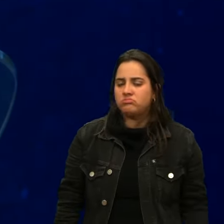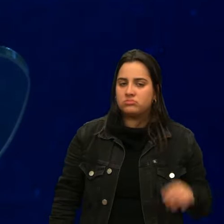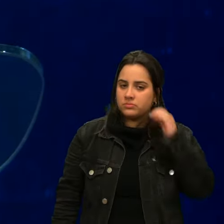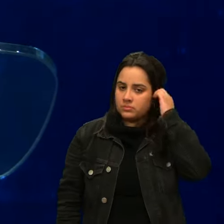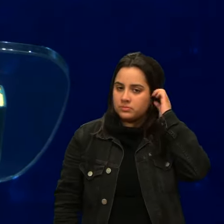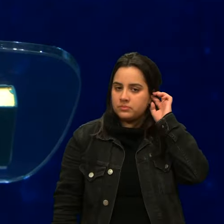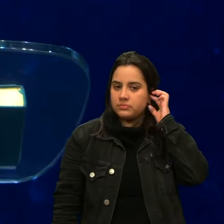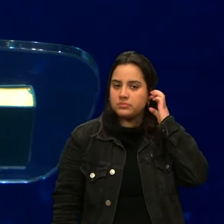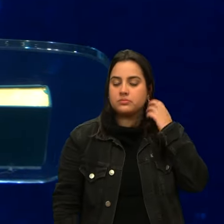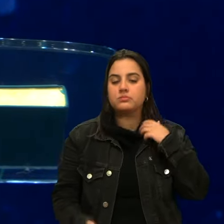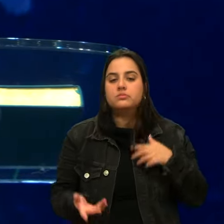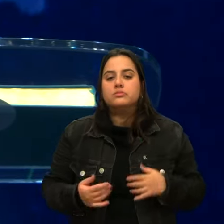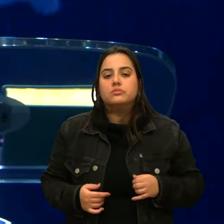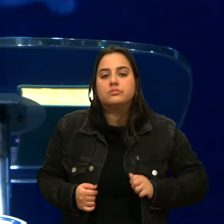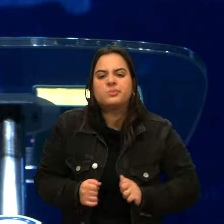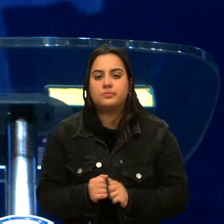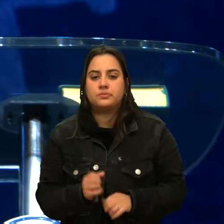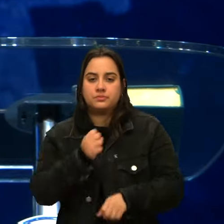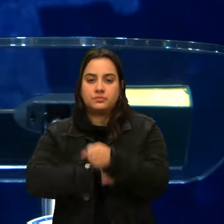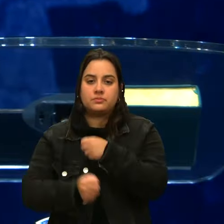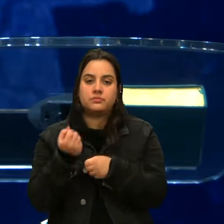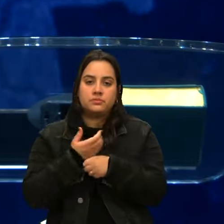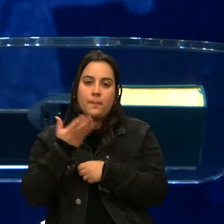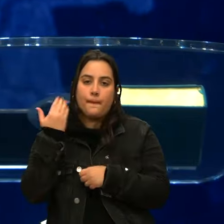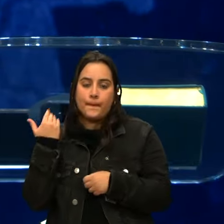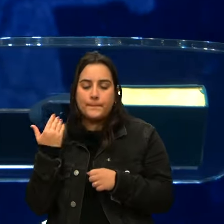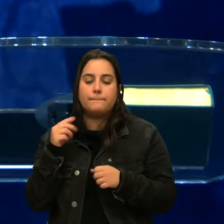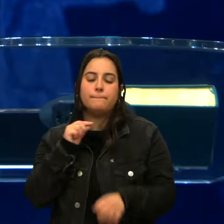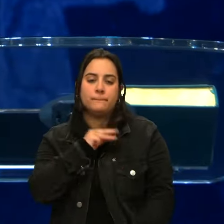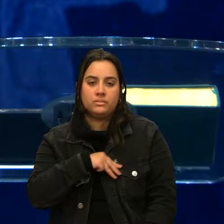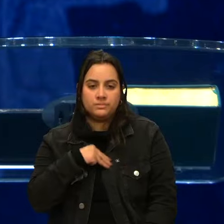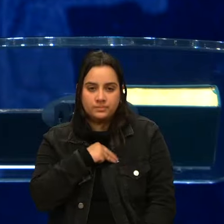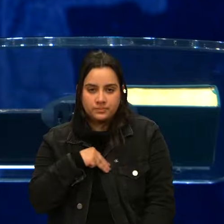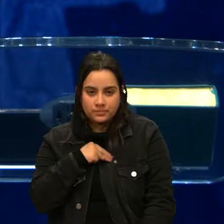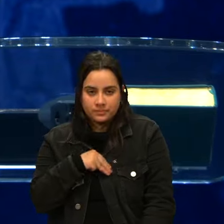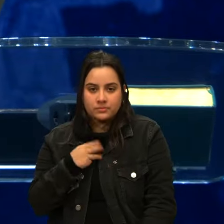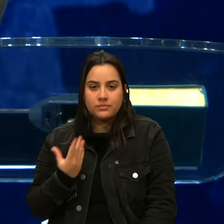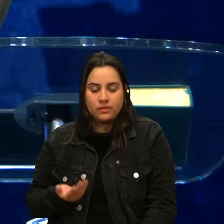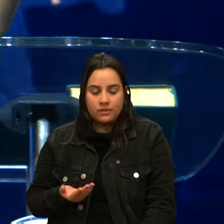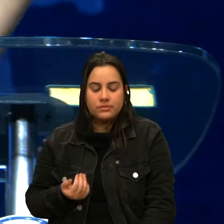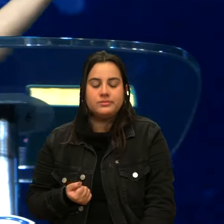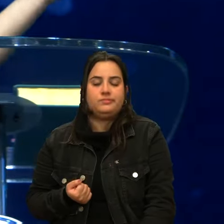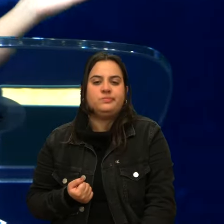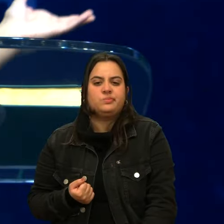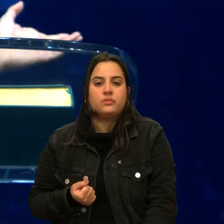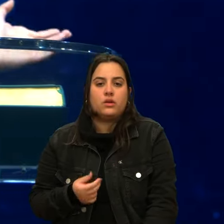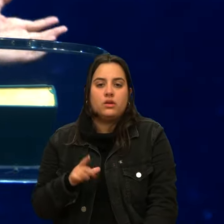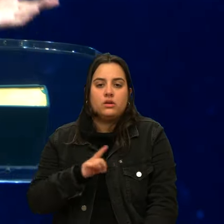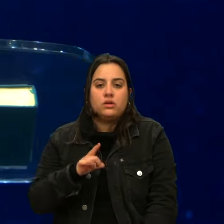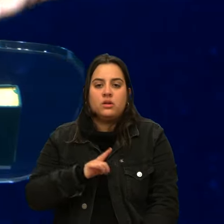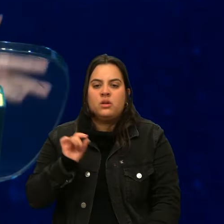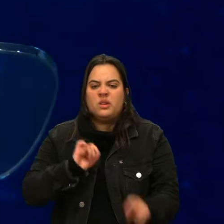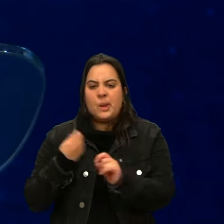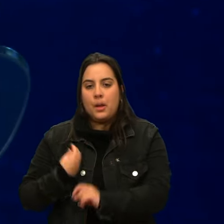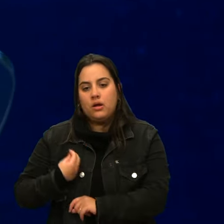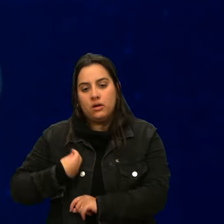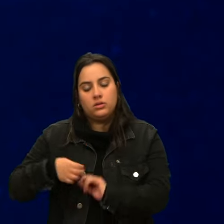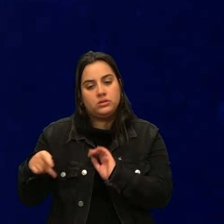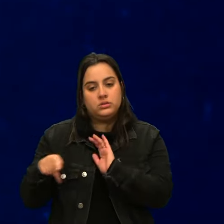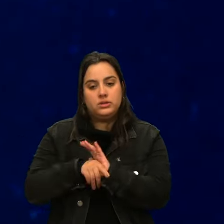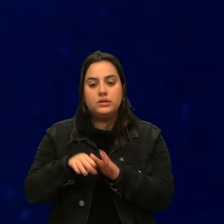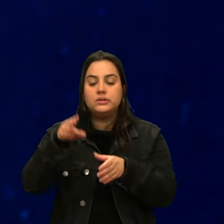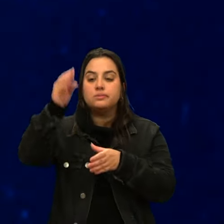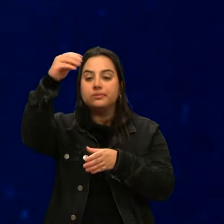Ano passado, né, eu estava na escola de missões, e aí a gente, né, tinha que viver de ofertas, né? Então, o que as